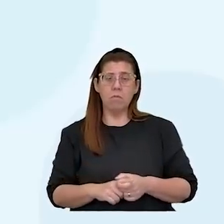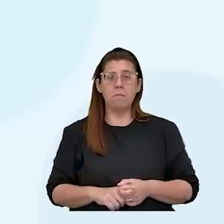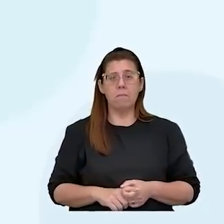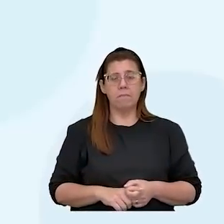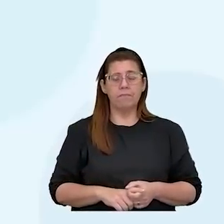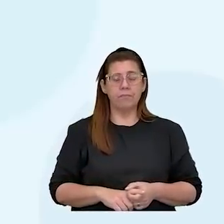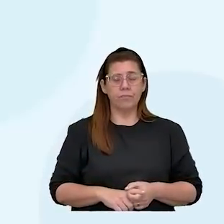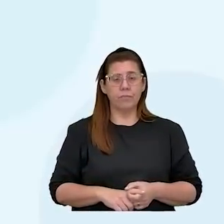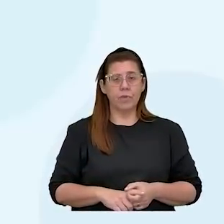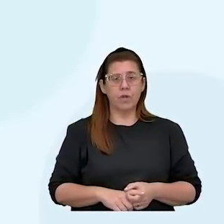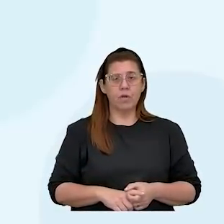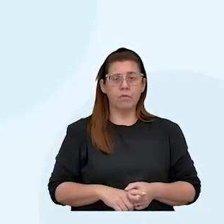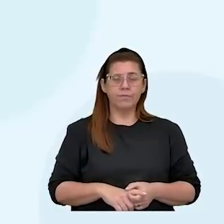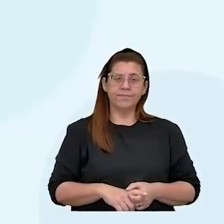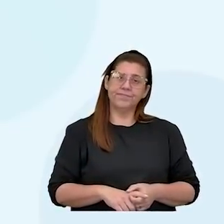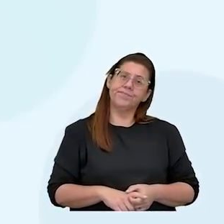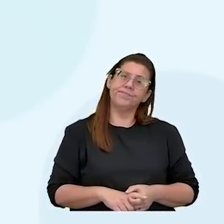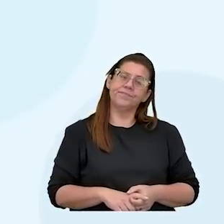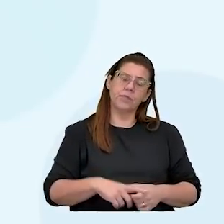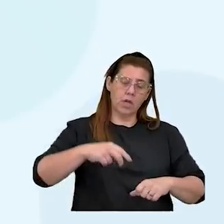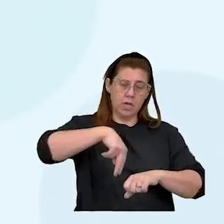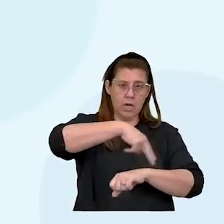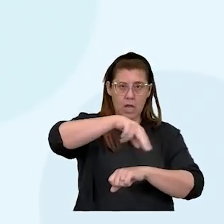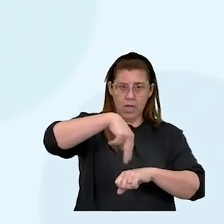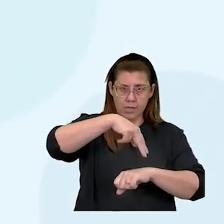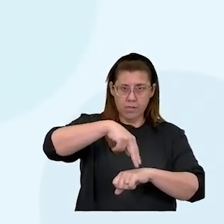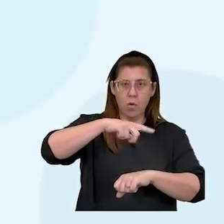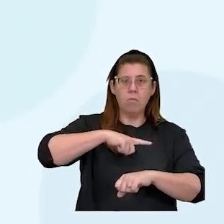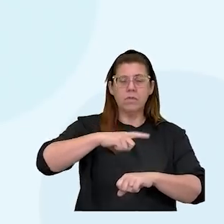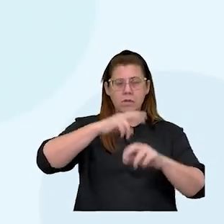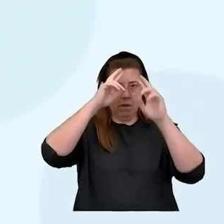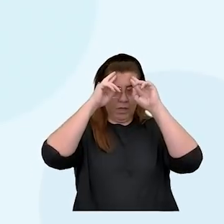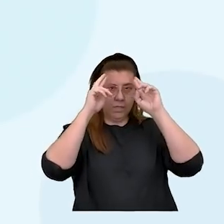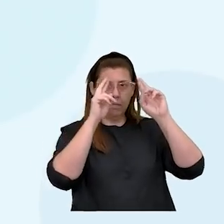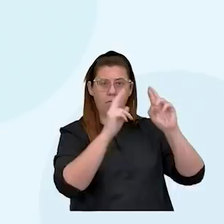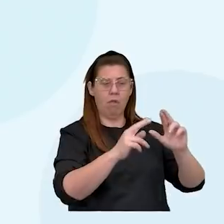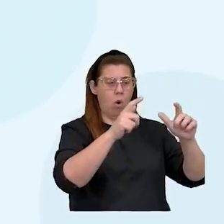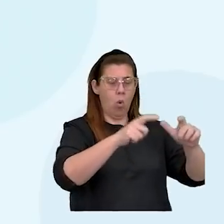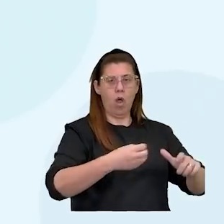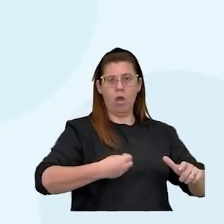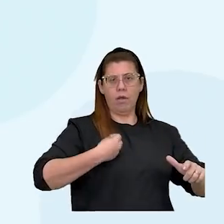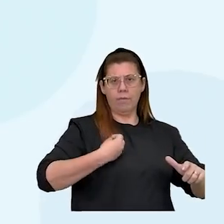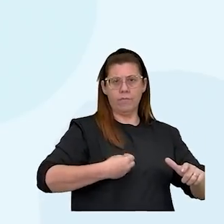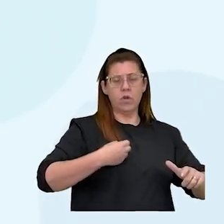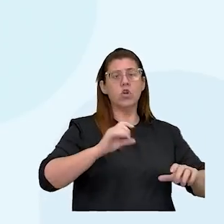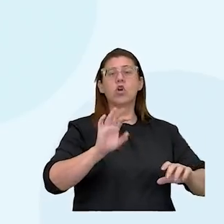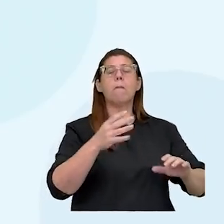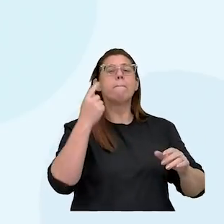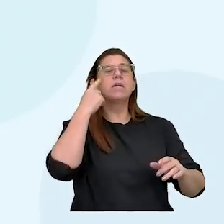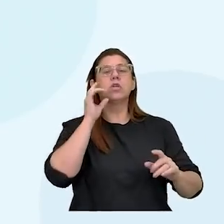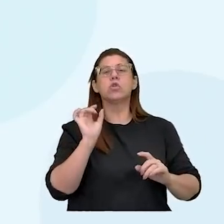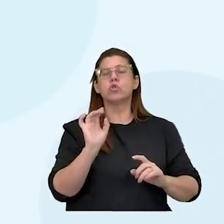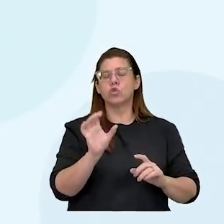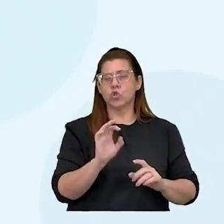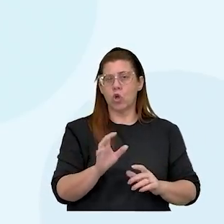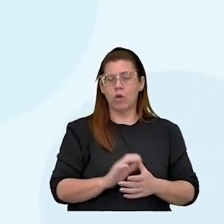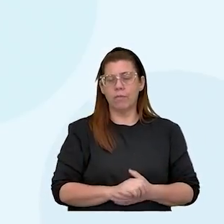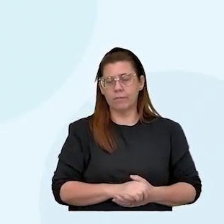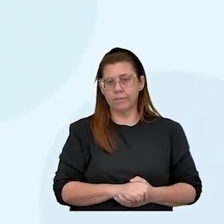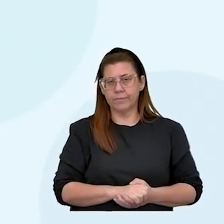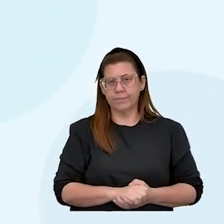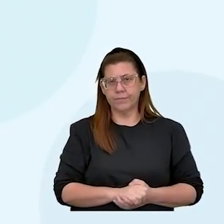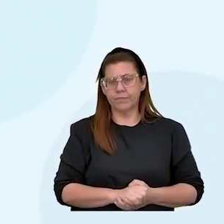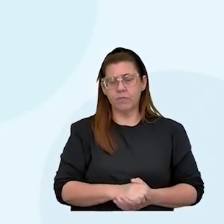filho da nação deve ver sua mãe como pátria amada, não se restringindo apenas